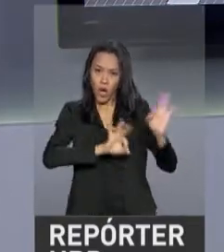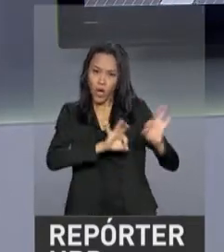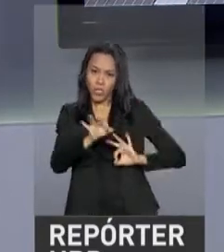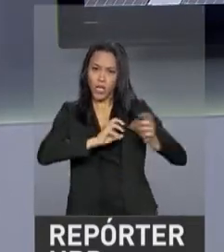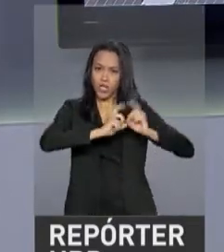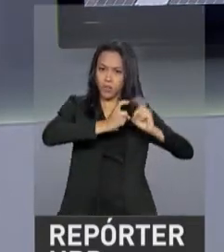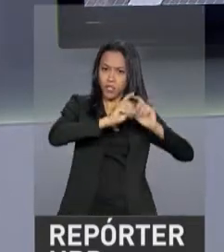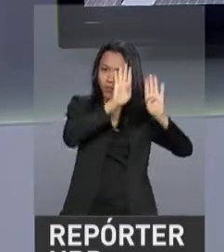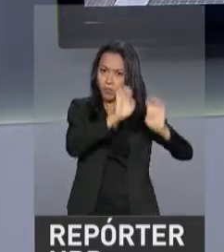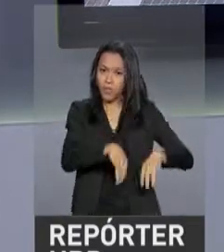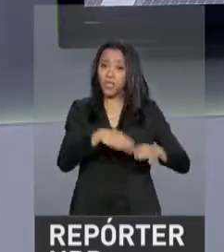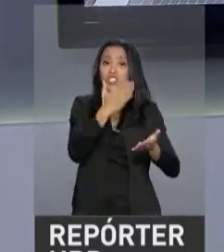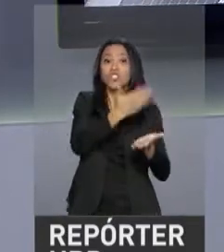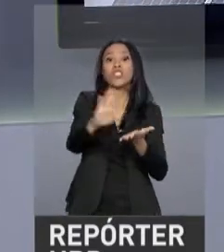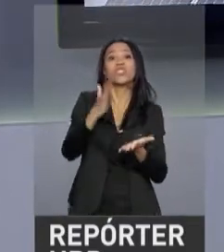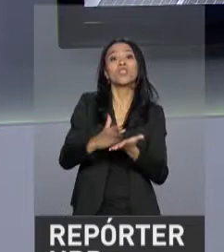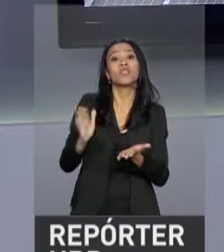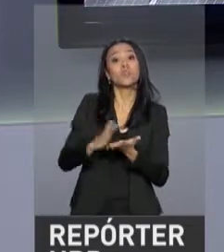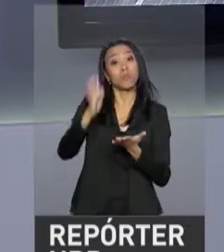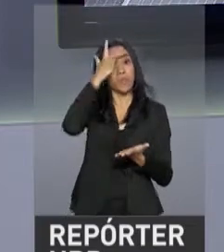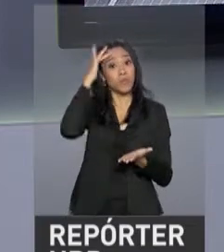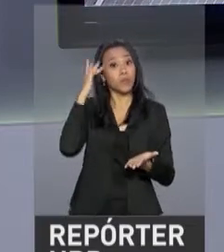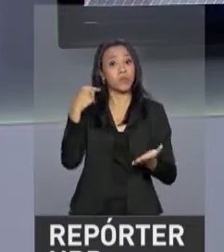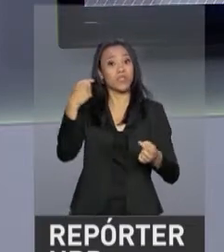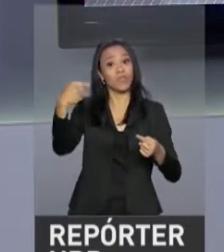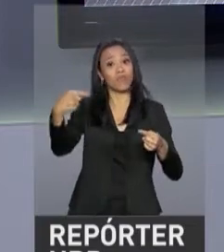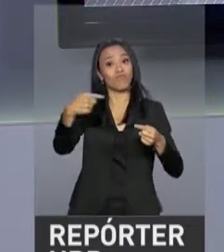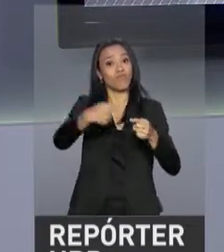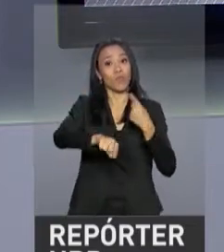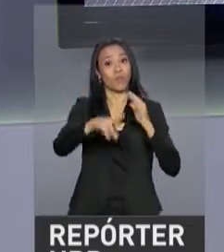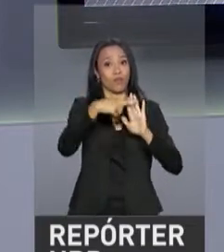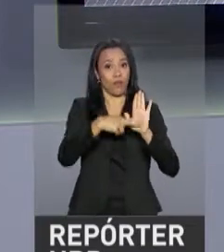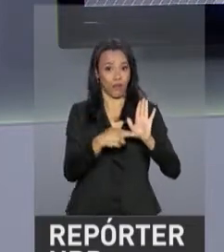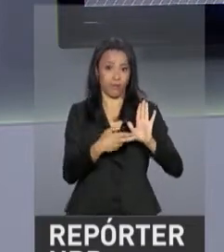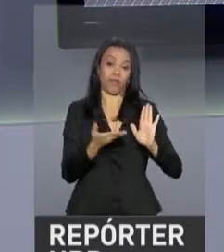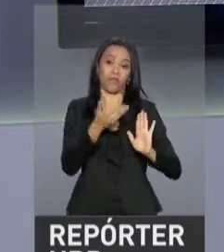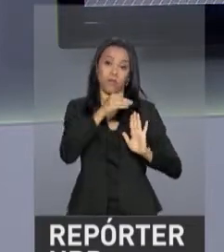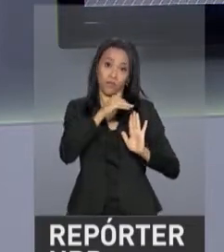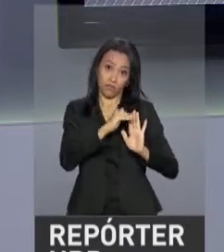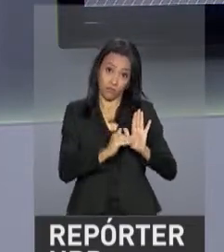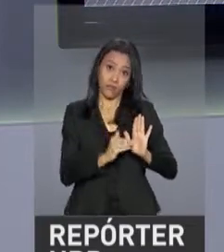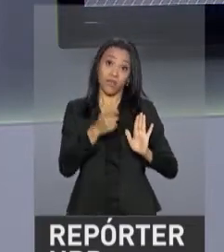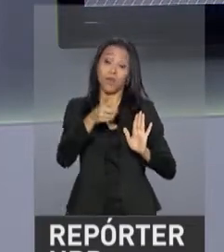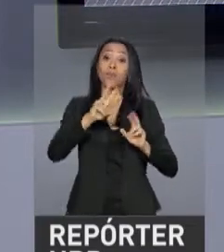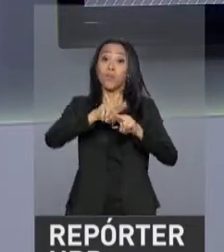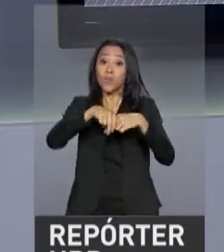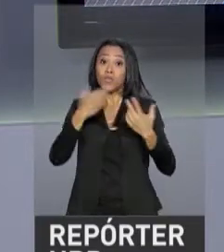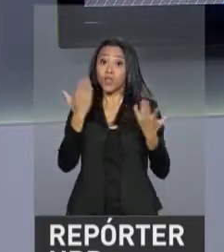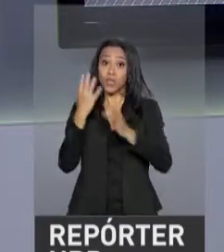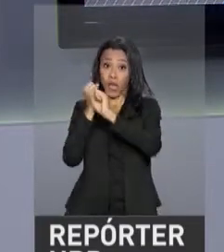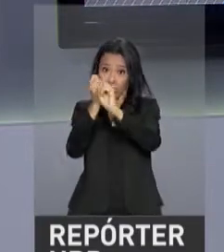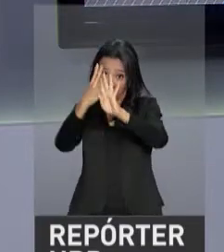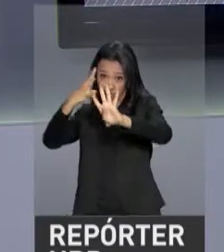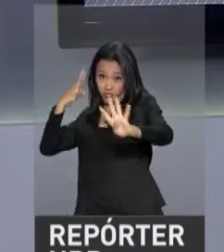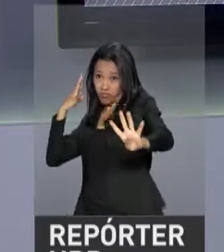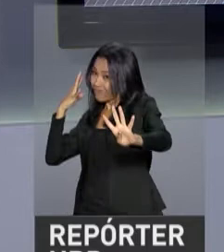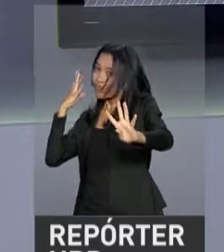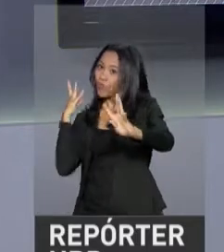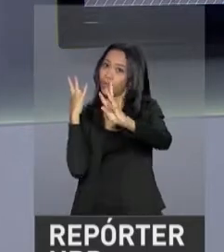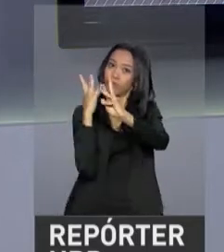pessoas que não se enquadram nos critérios do programa com isso a fila de espera foi zerada e só neste mês mais de